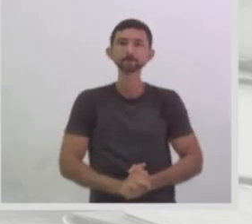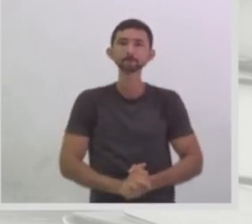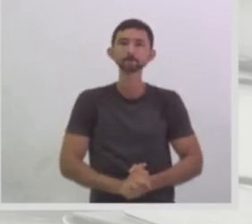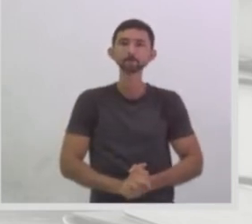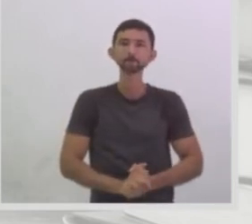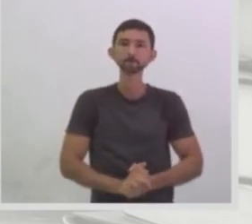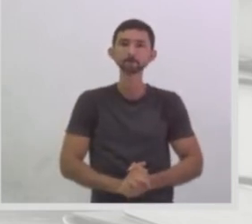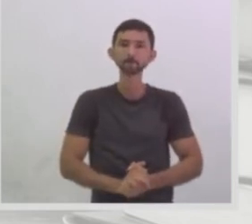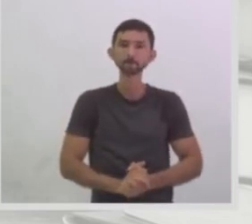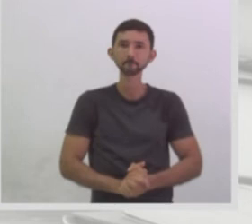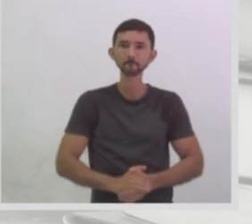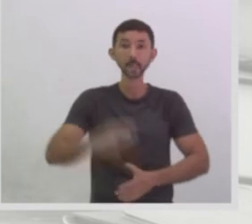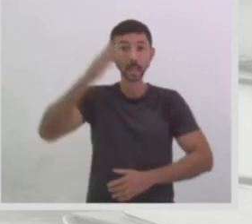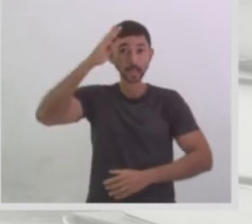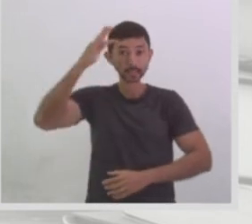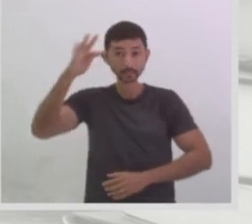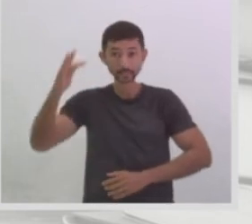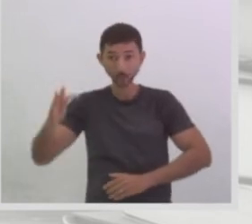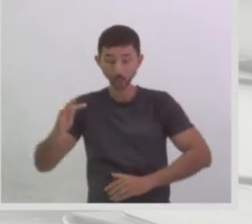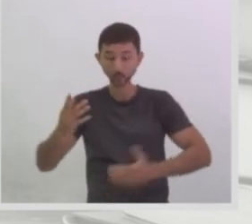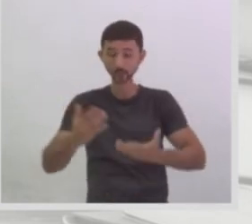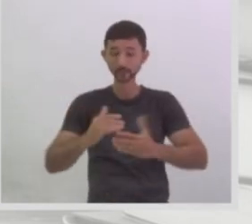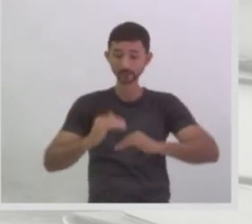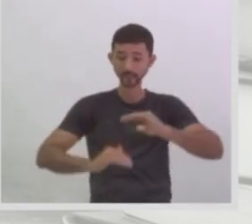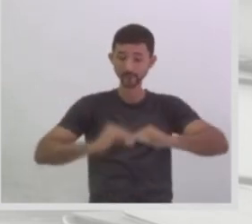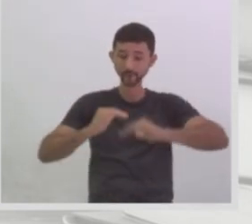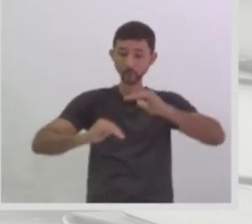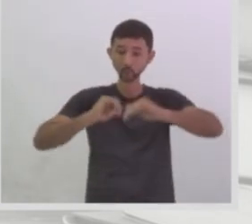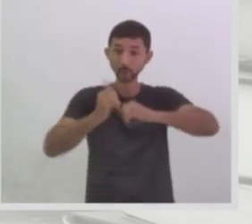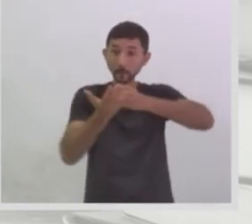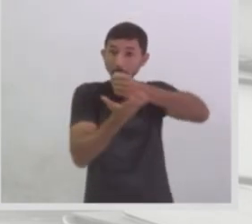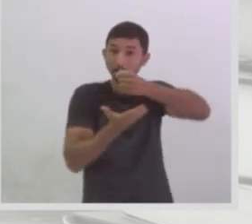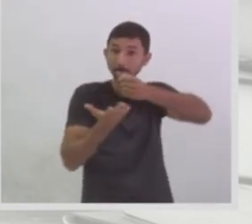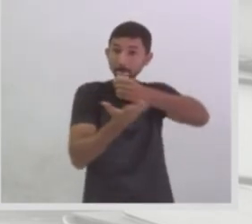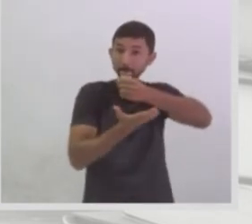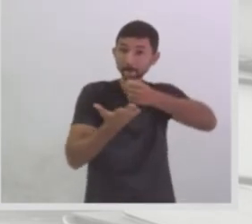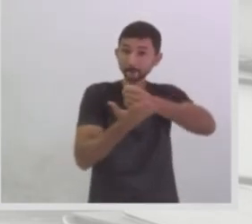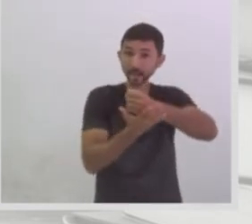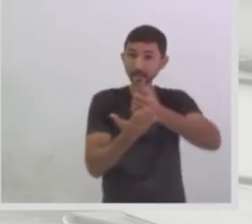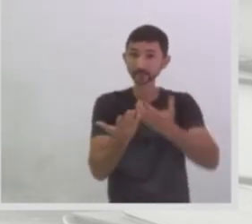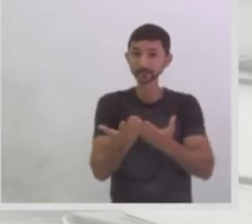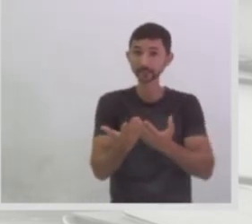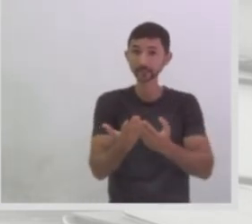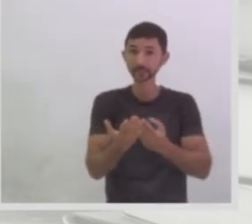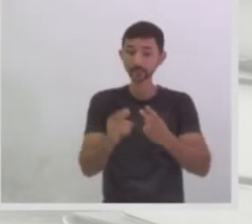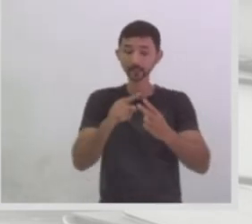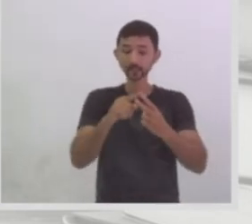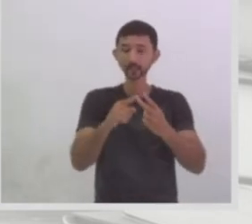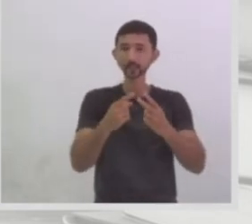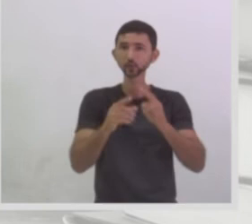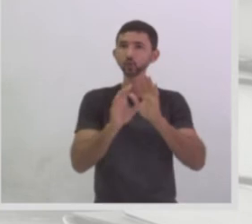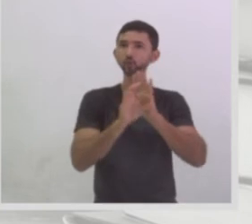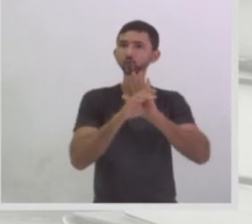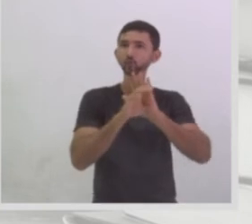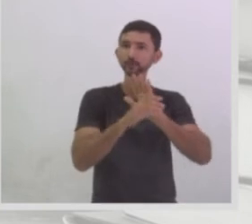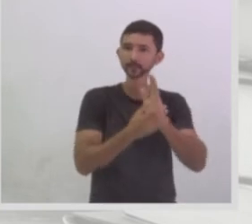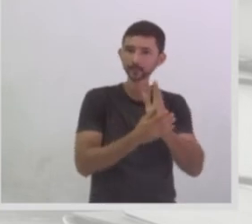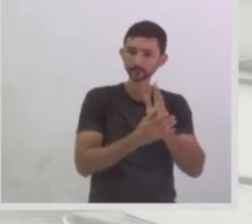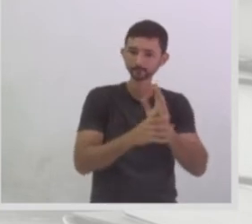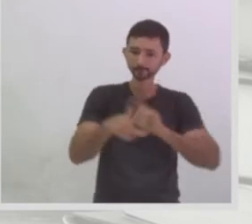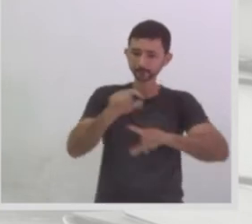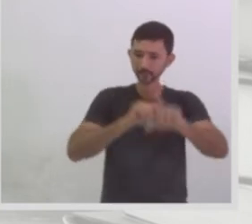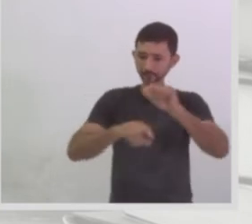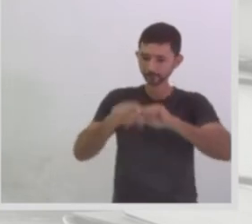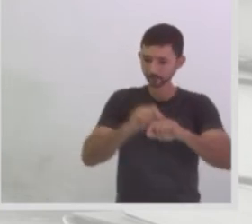A teoria evolucionista é baseada especialmente em dois conceitos de seleção natural